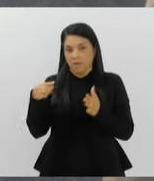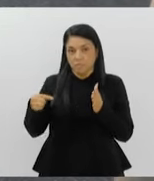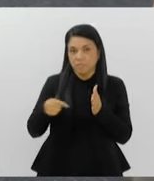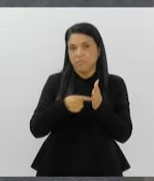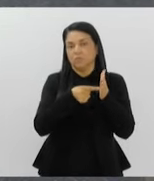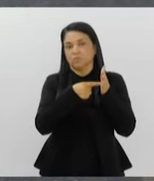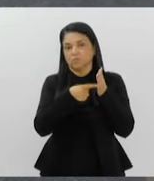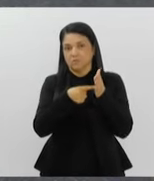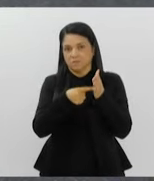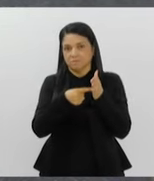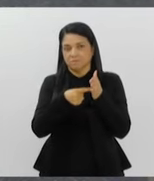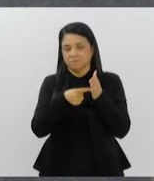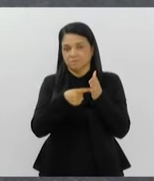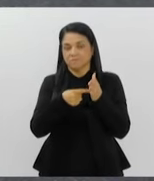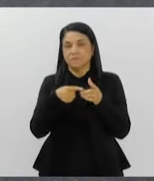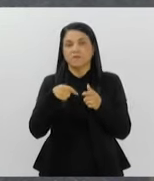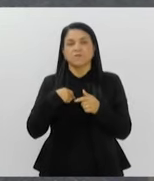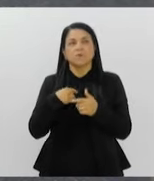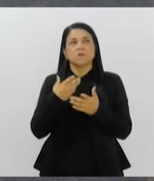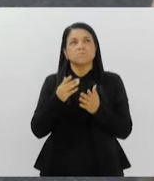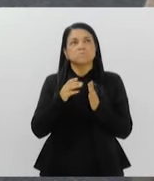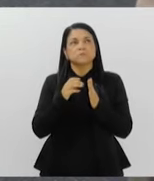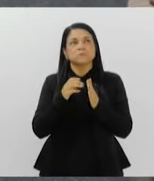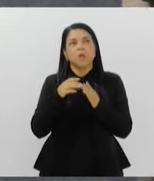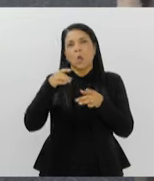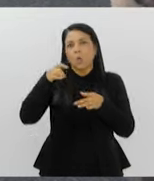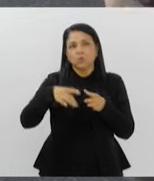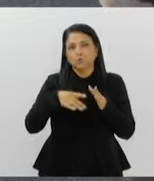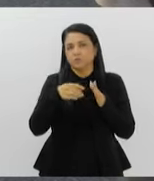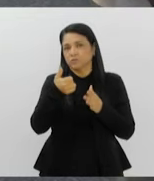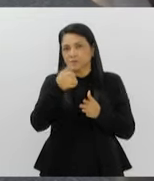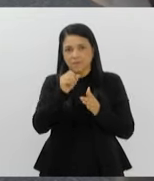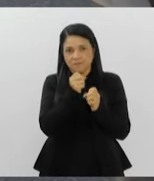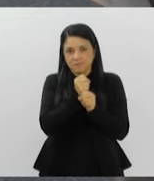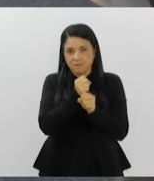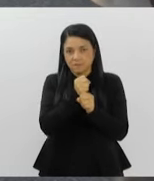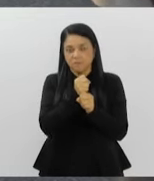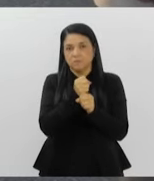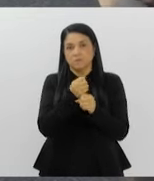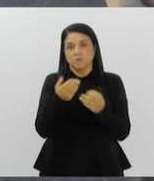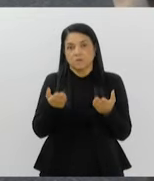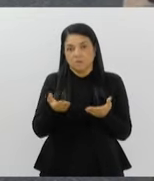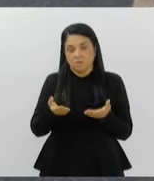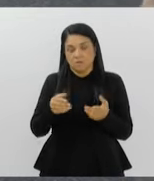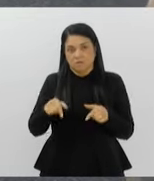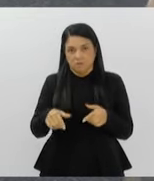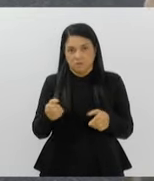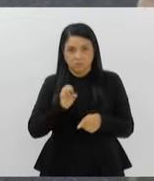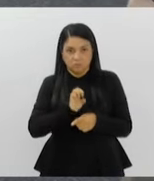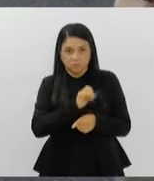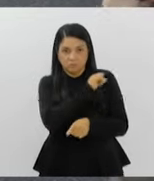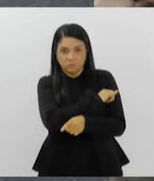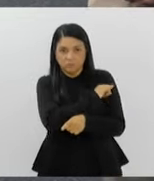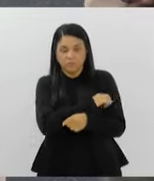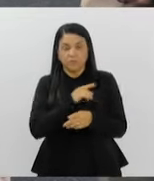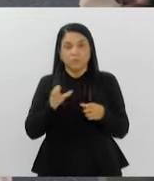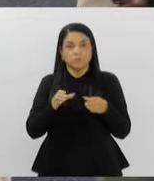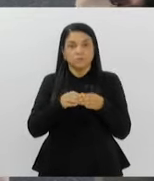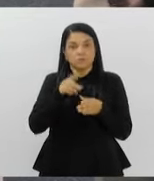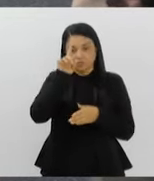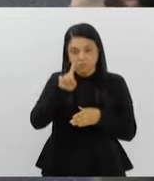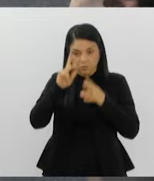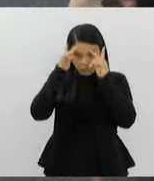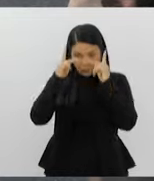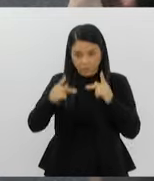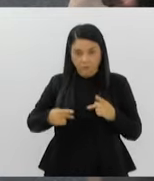de da última década, é o maior aumento. Aqui no Rio de Janeiro, a nossa Comissão de Direitos Humanos, por vezes,